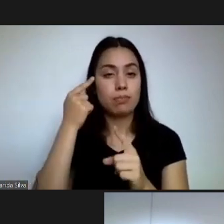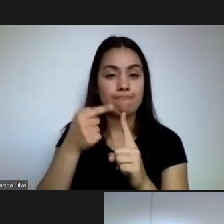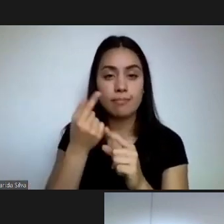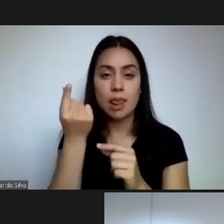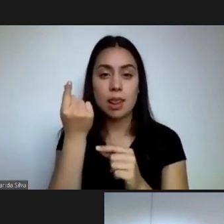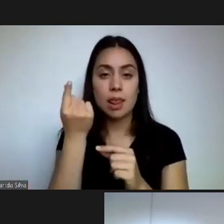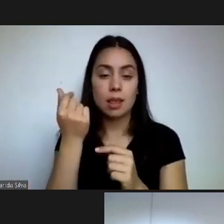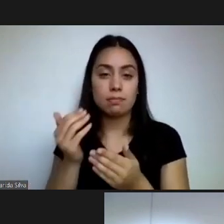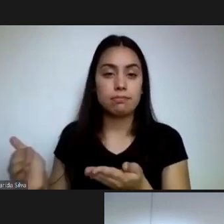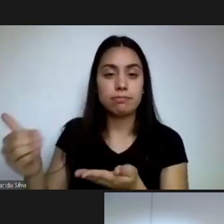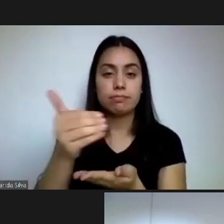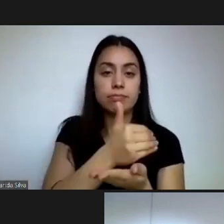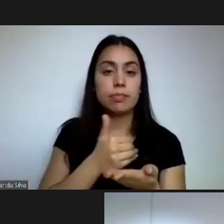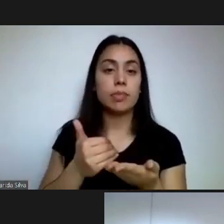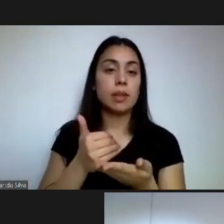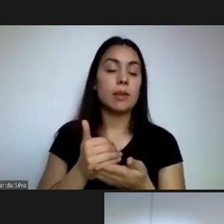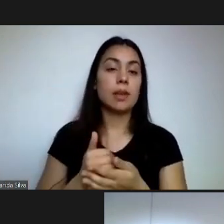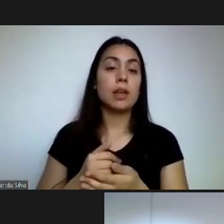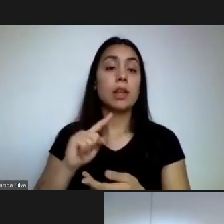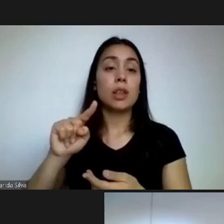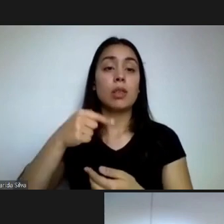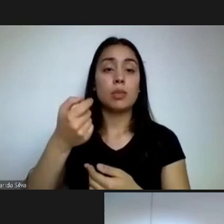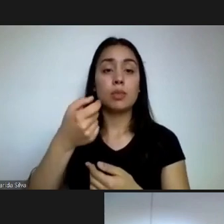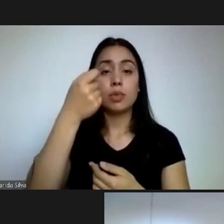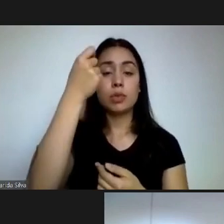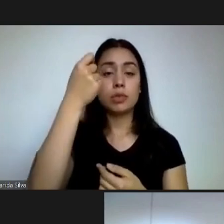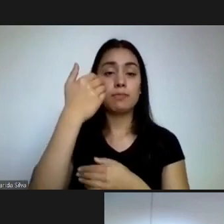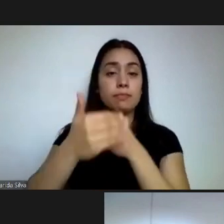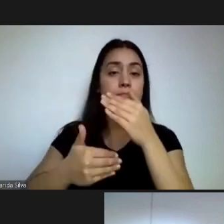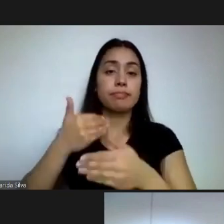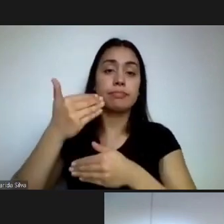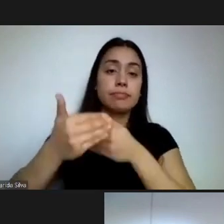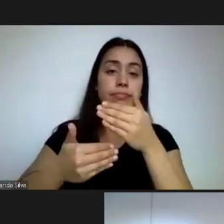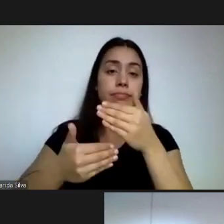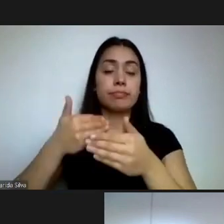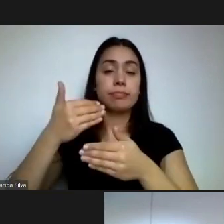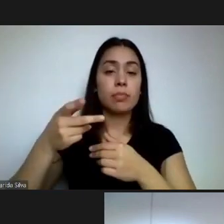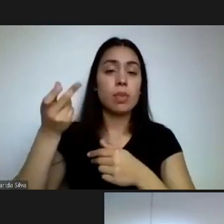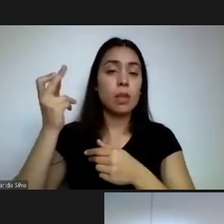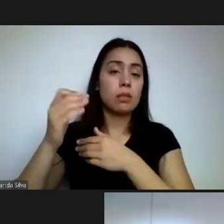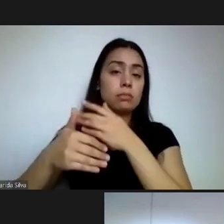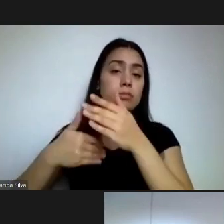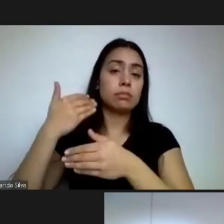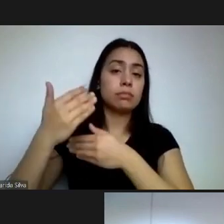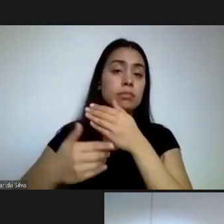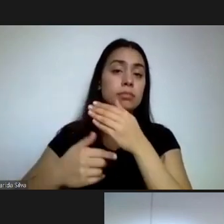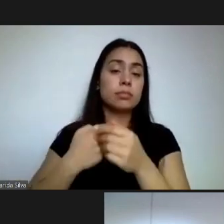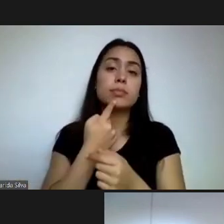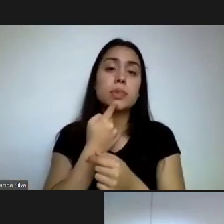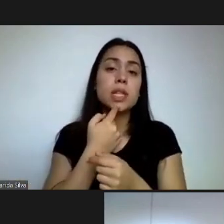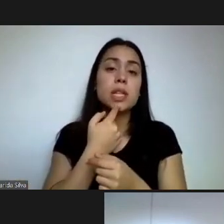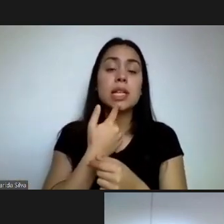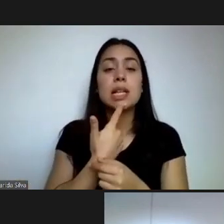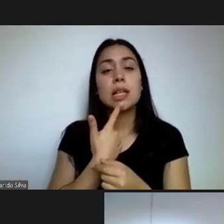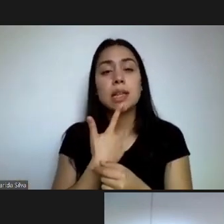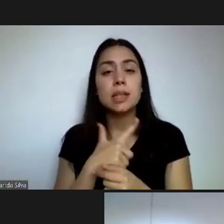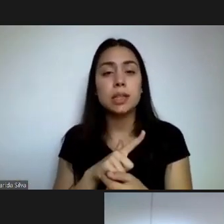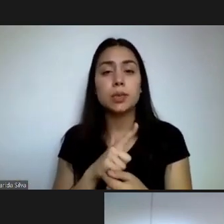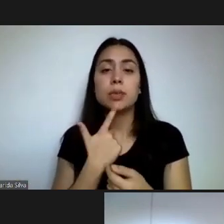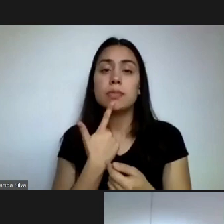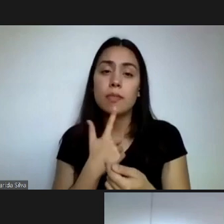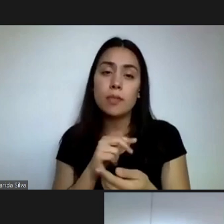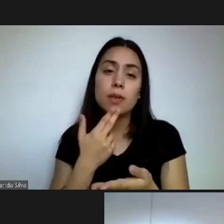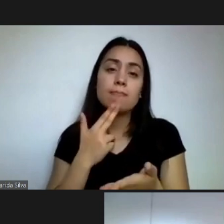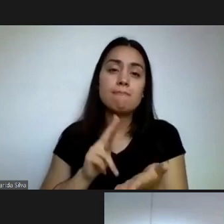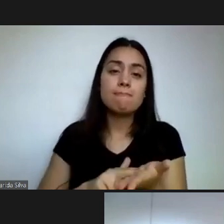referir. Depois passam historicamente para serem vistos como falantes de línguas humanas, mas a nível de desenvolvimento muito